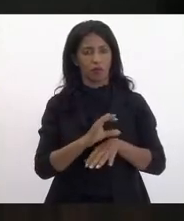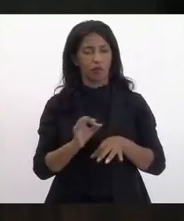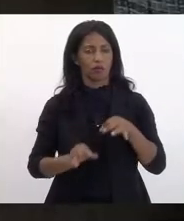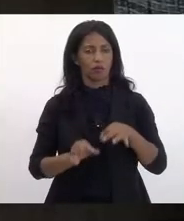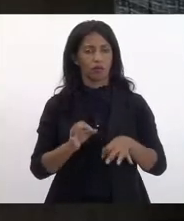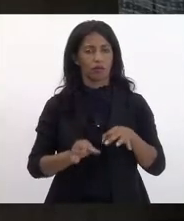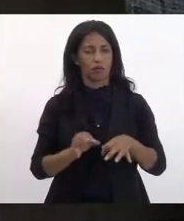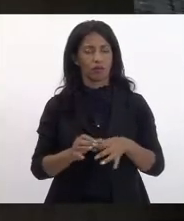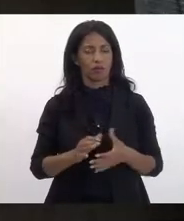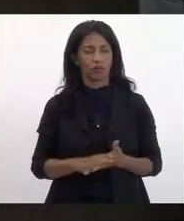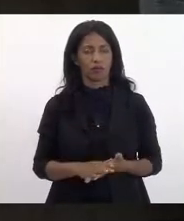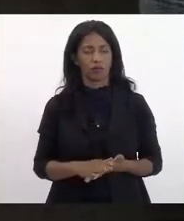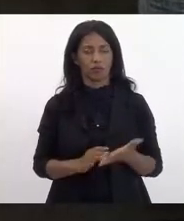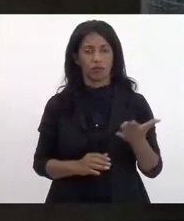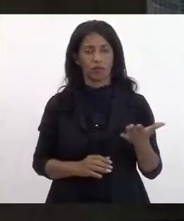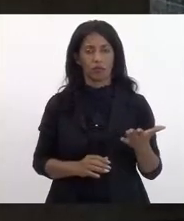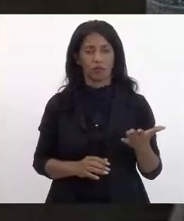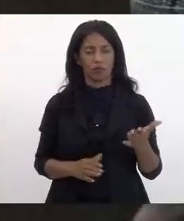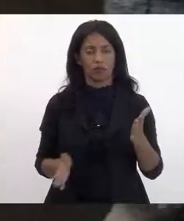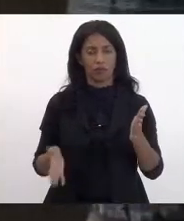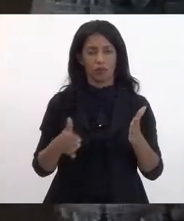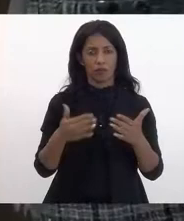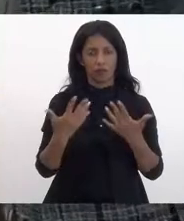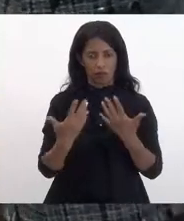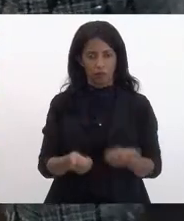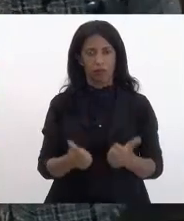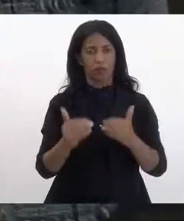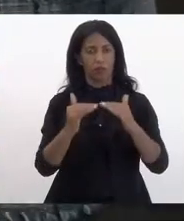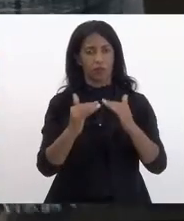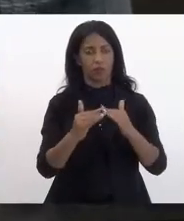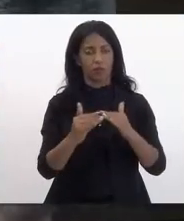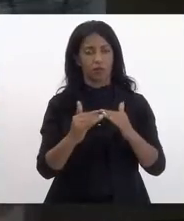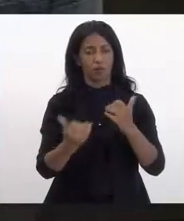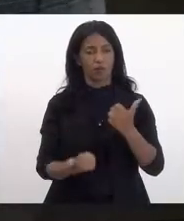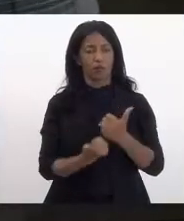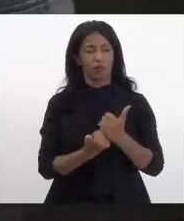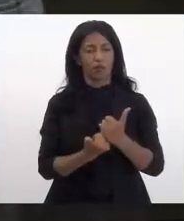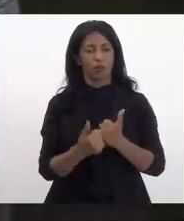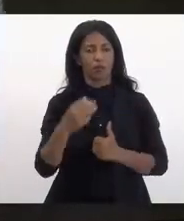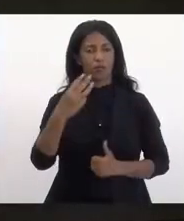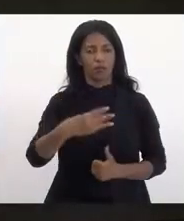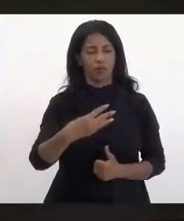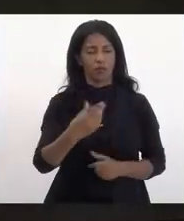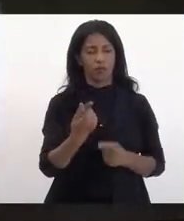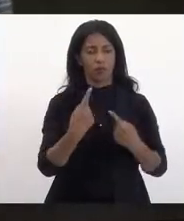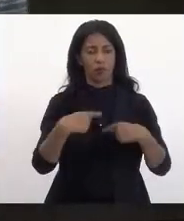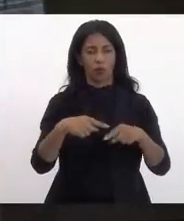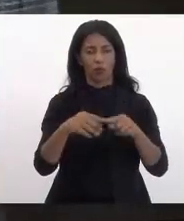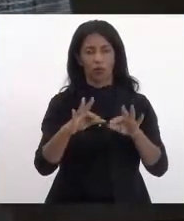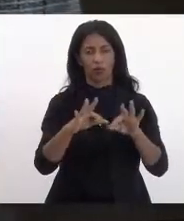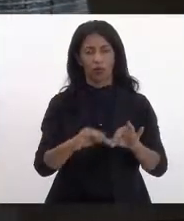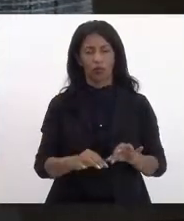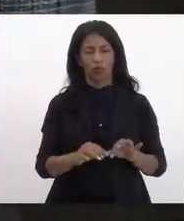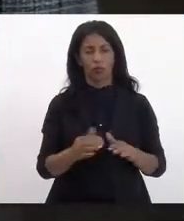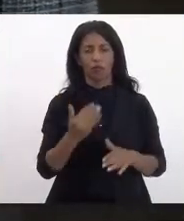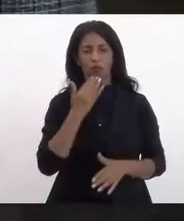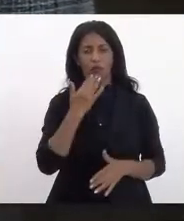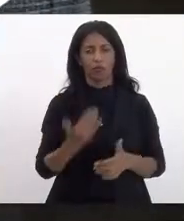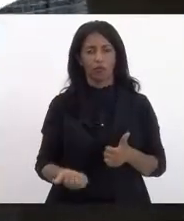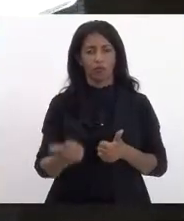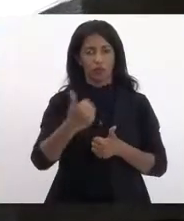Pacheco. Senhora Presidente, parecer favorável com subemenda à emenda 3, contrário às demais emendas, concluindo por